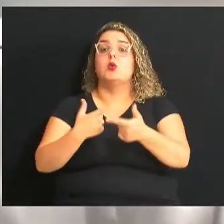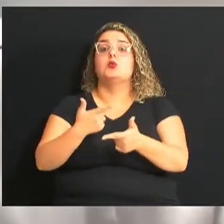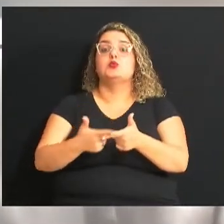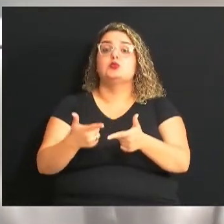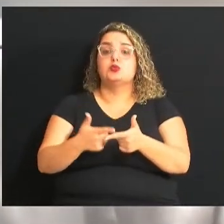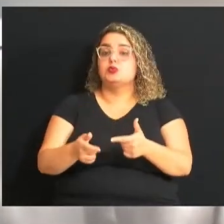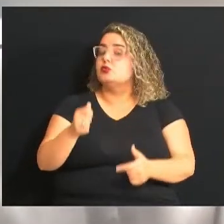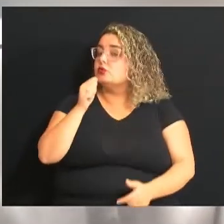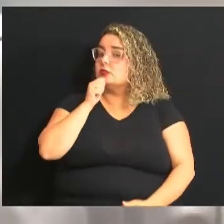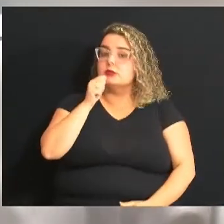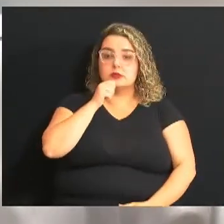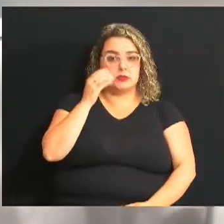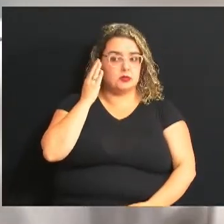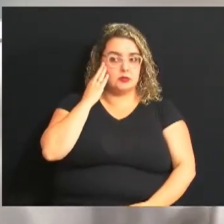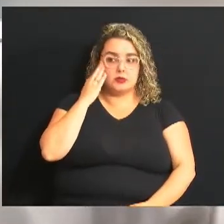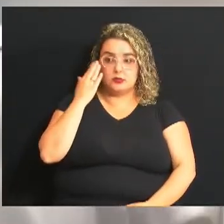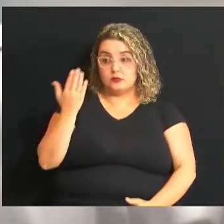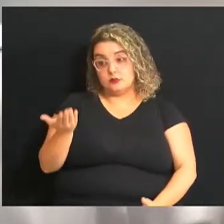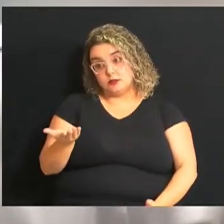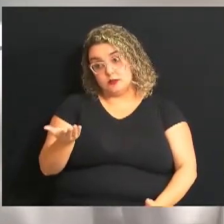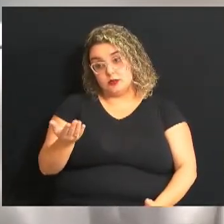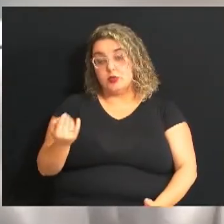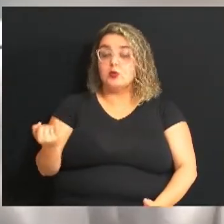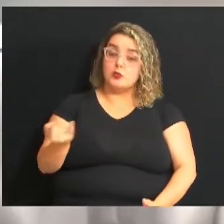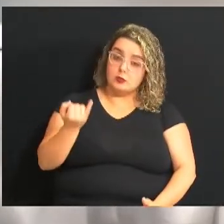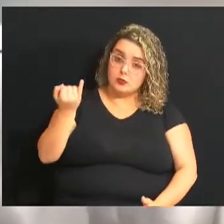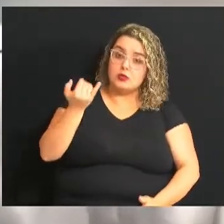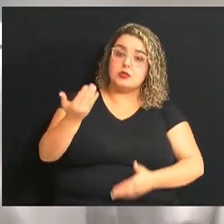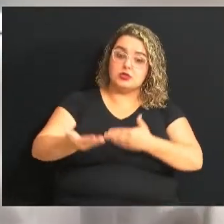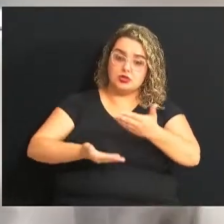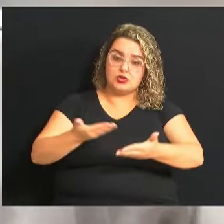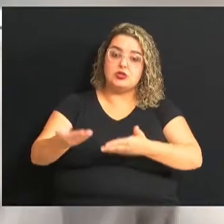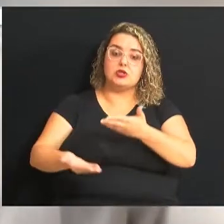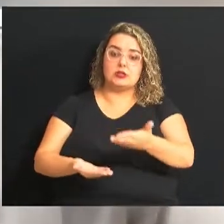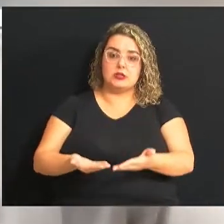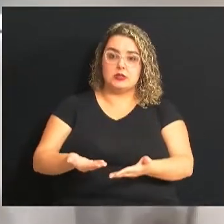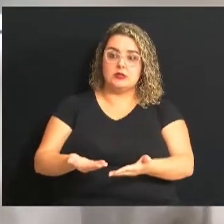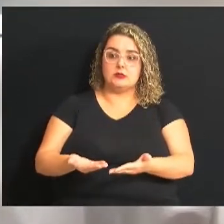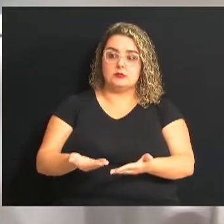está sabendo. E o importante é você tratar isso